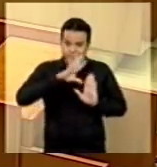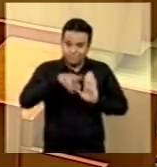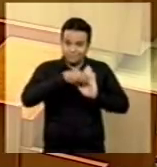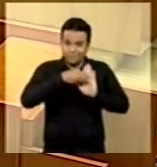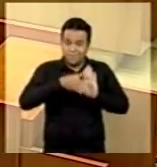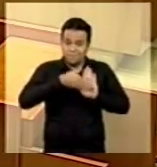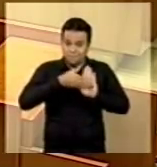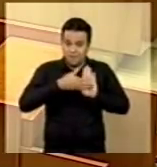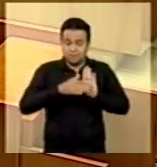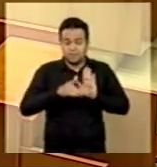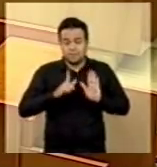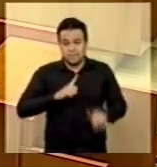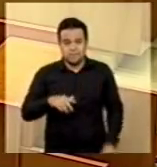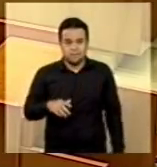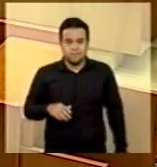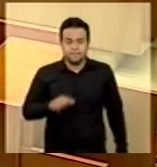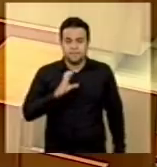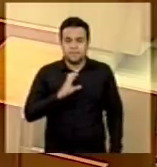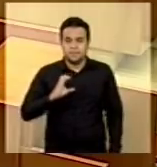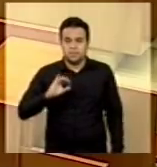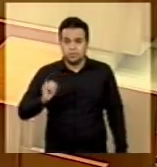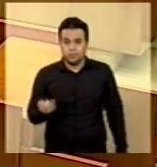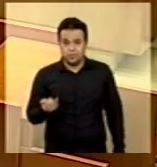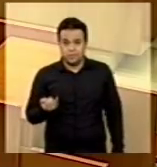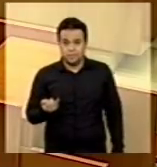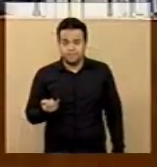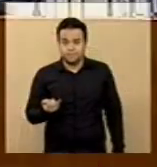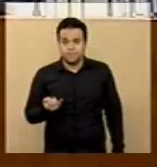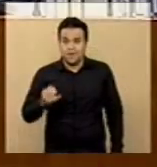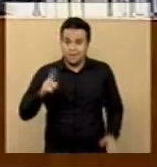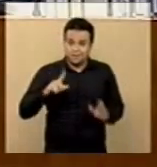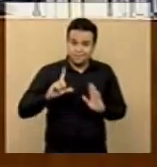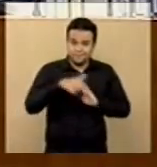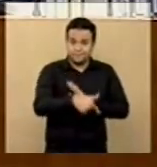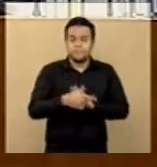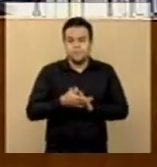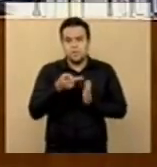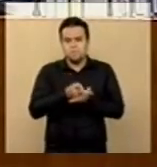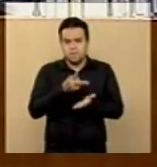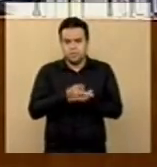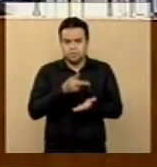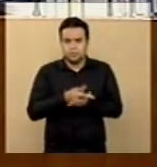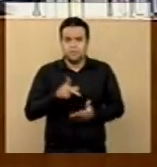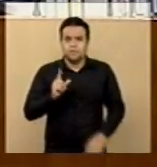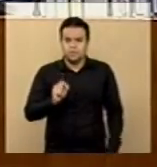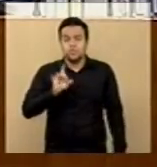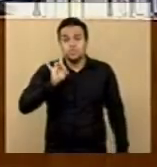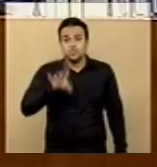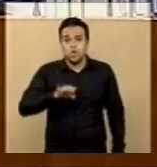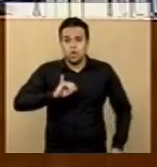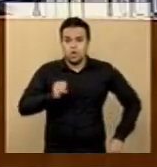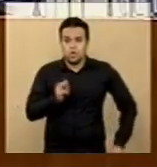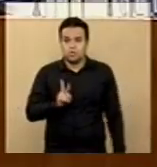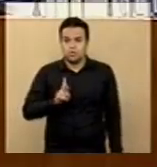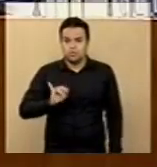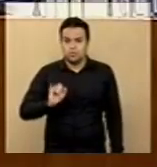de Constituição e Justiça foi posterior à inclusão em pauta, eu mantive na esteira só da jurisprudência e,